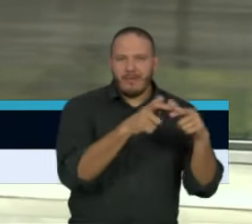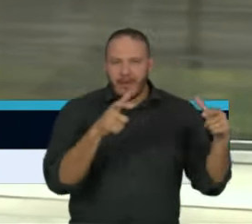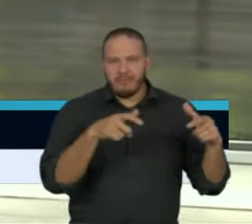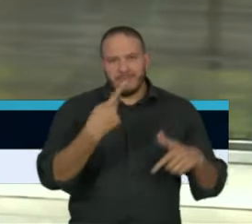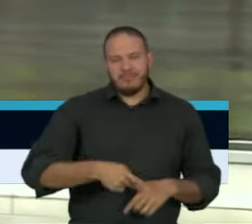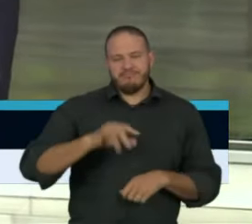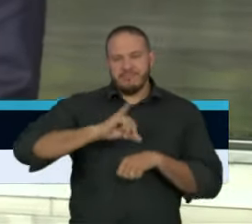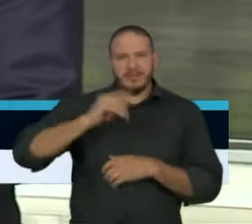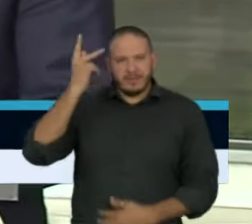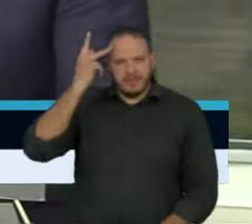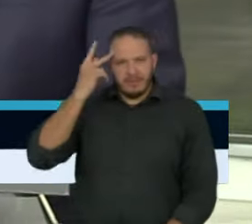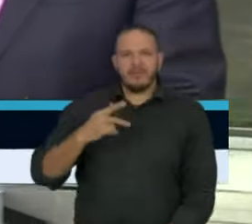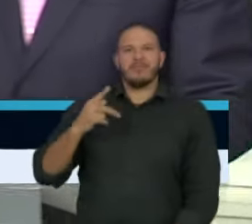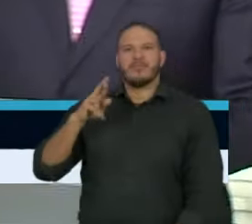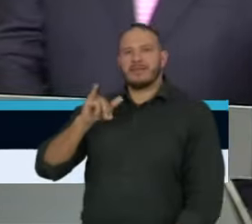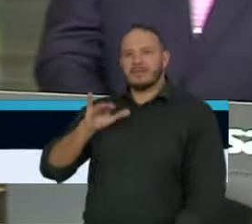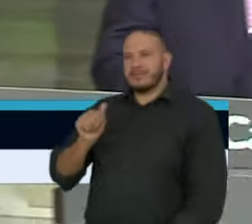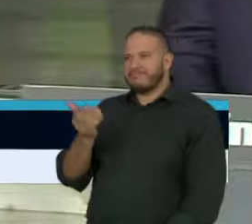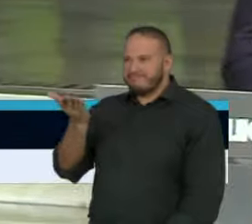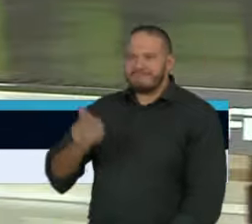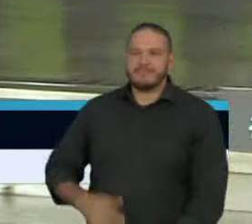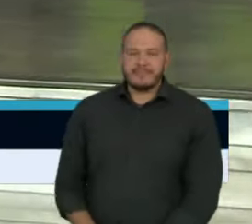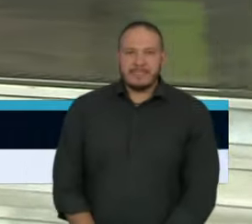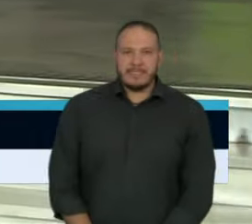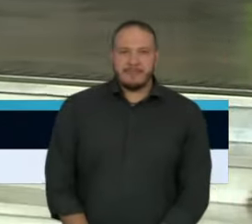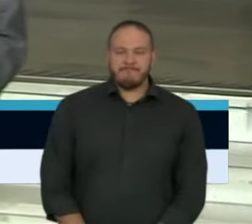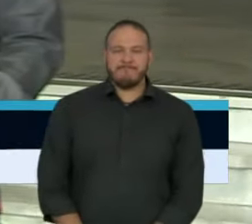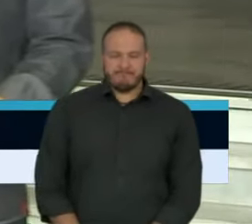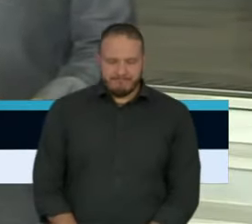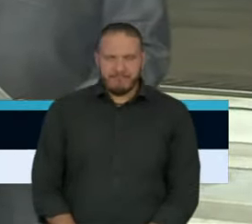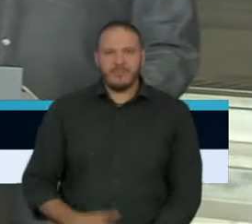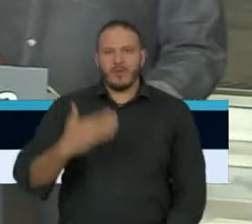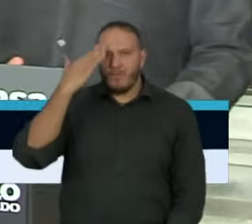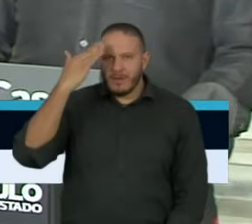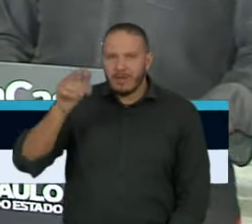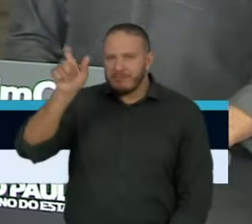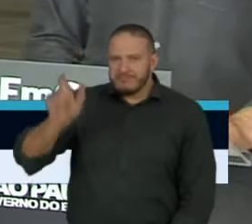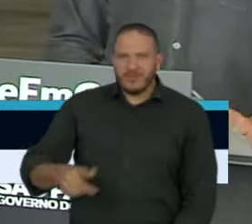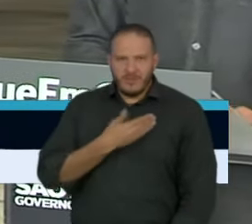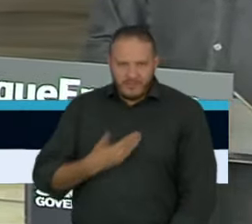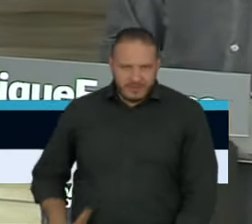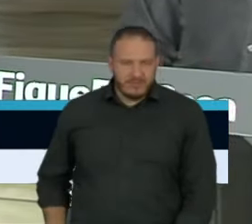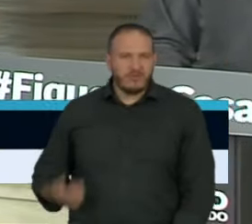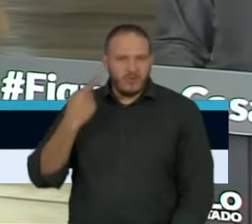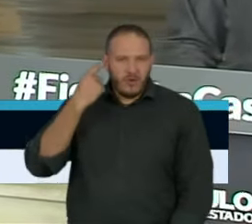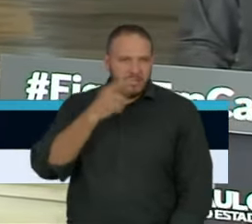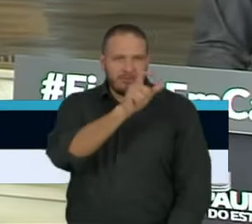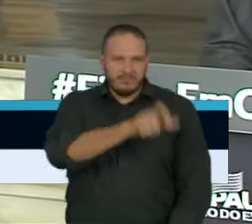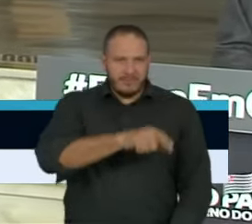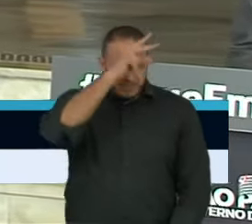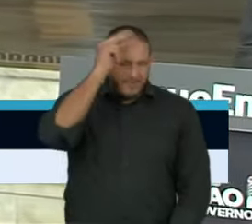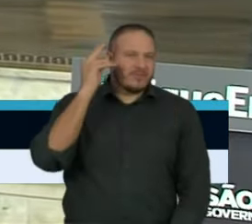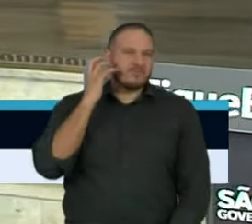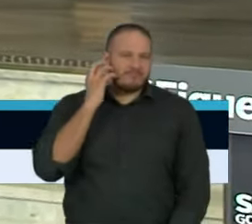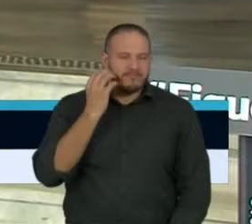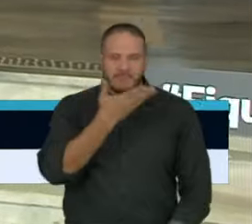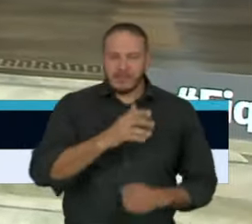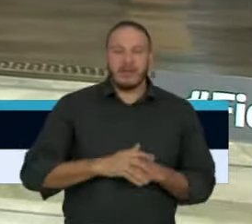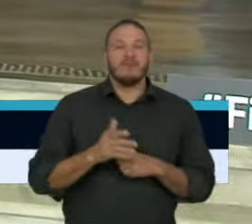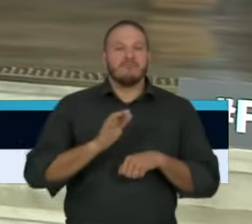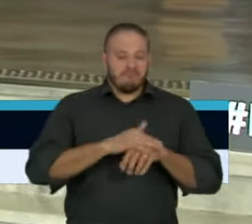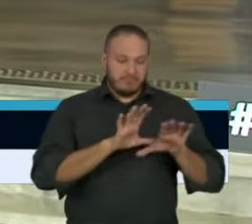Paulo. Patrícia. Obrigada, governador. Obrigada, prefeito. A Comissão Econômica foi criada especialmente para enfrentar